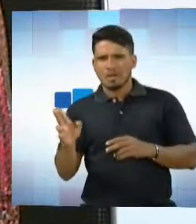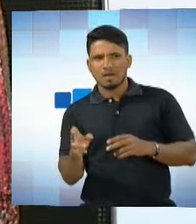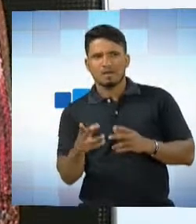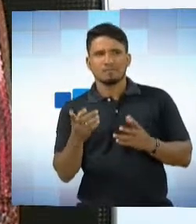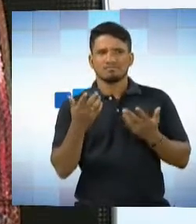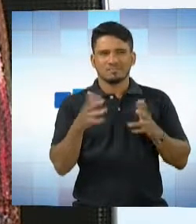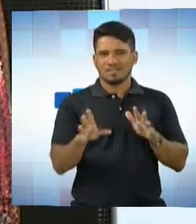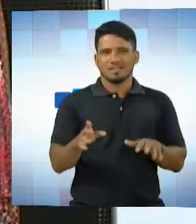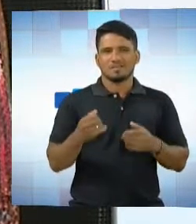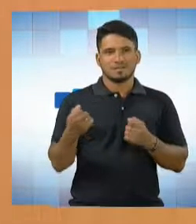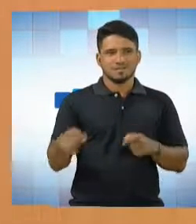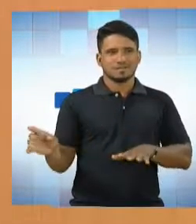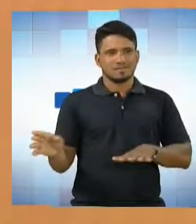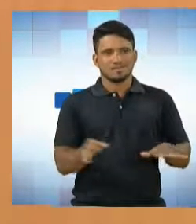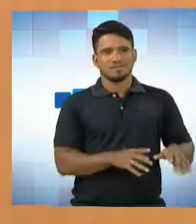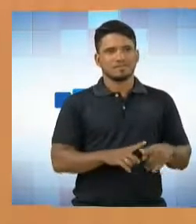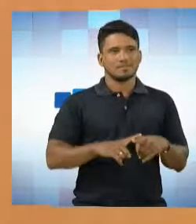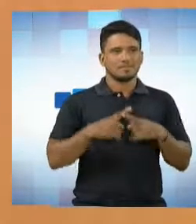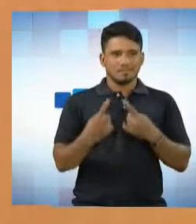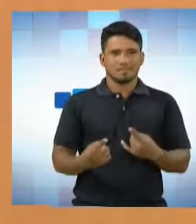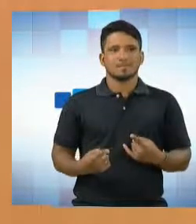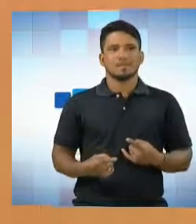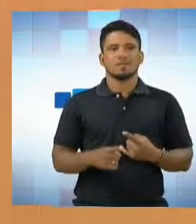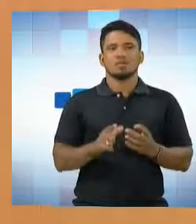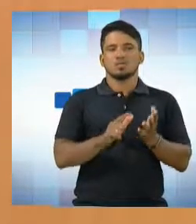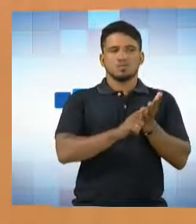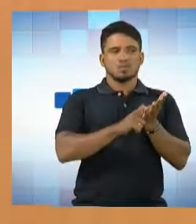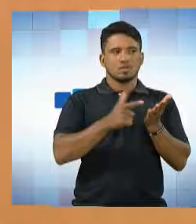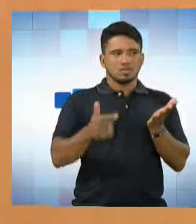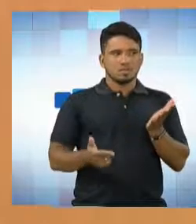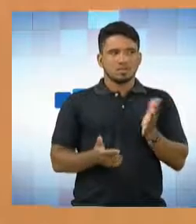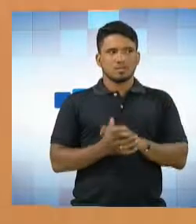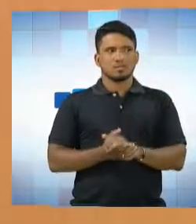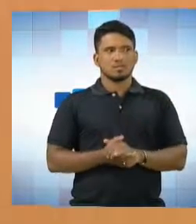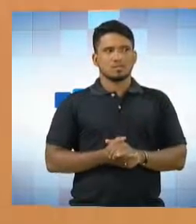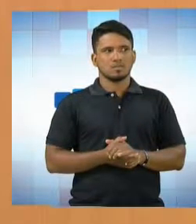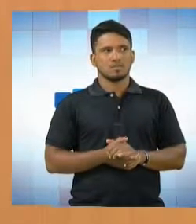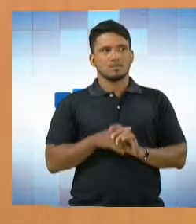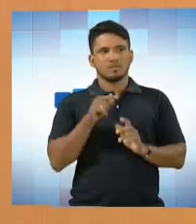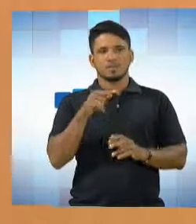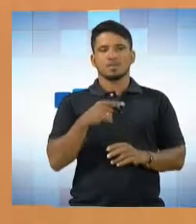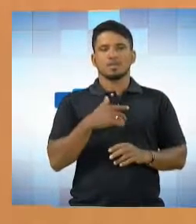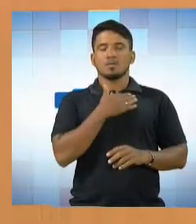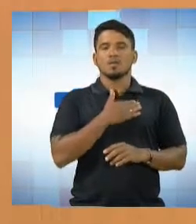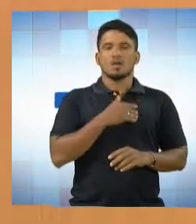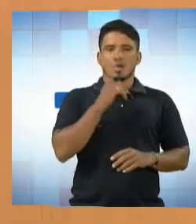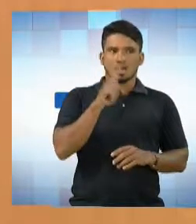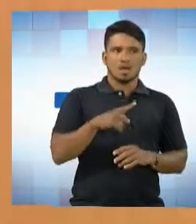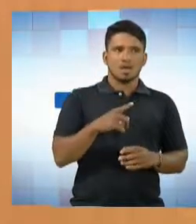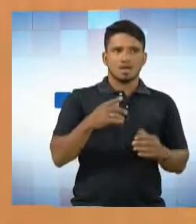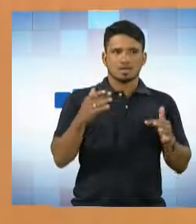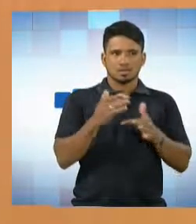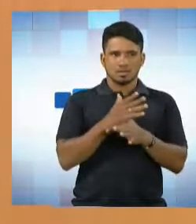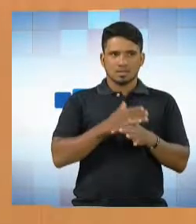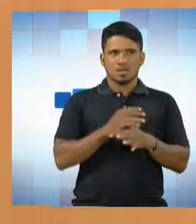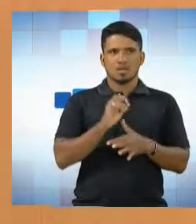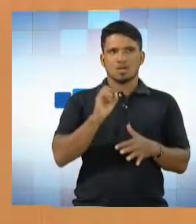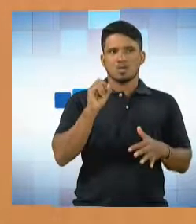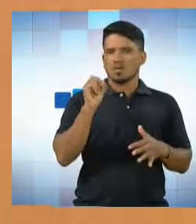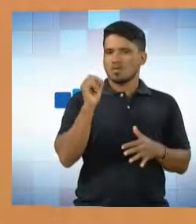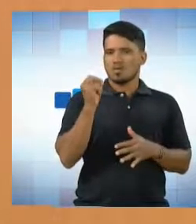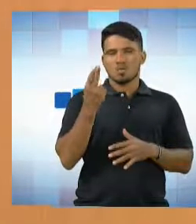pulo. sim. Aí, mas o jornalismo. Você se identifica exatamente com a cidade ou